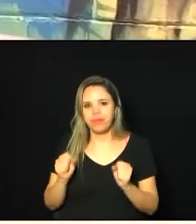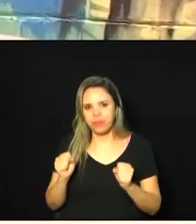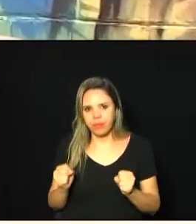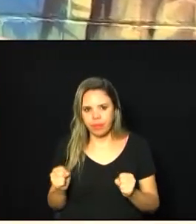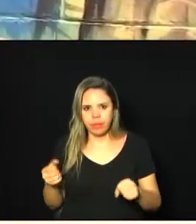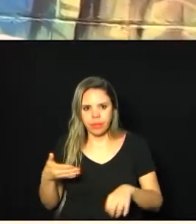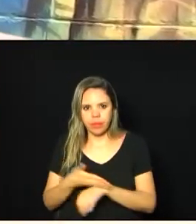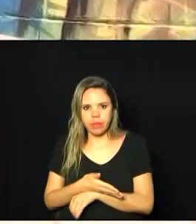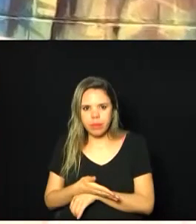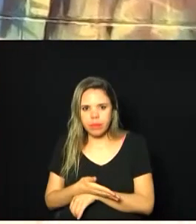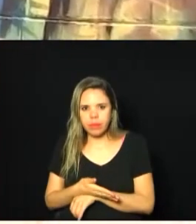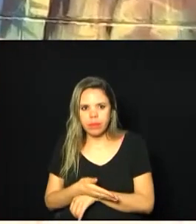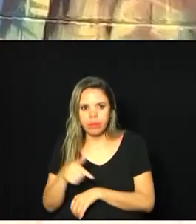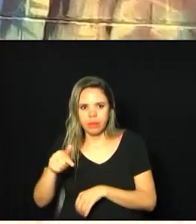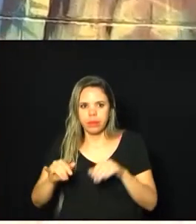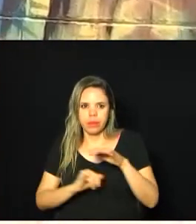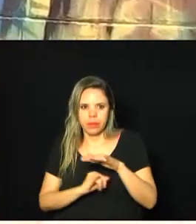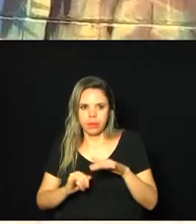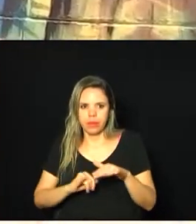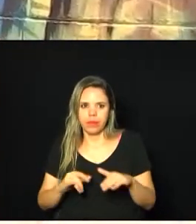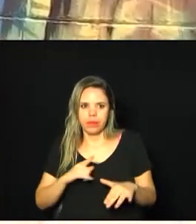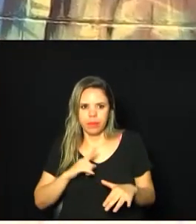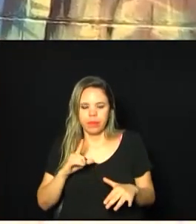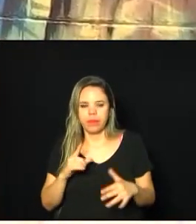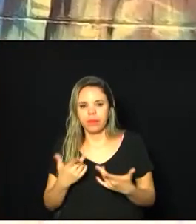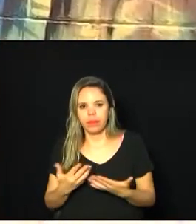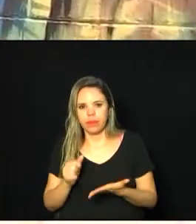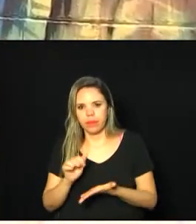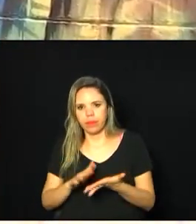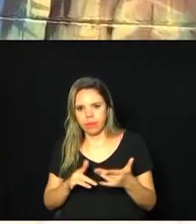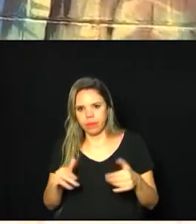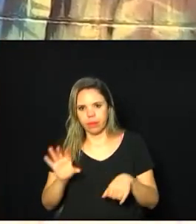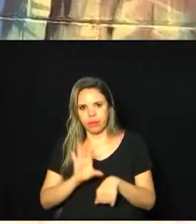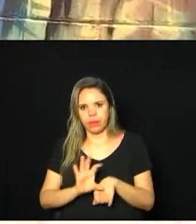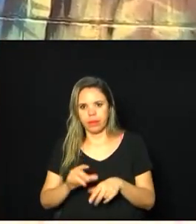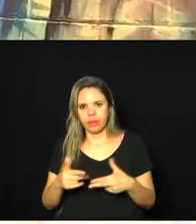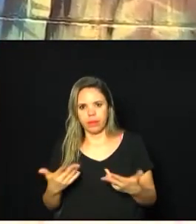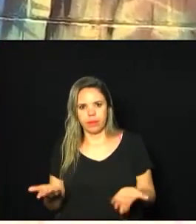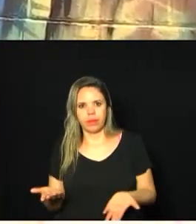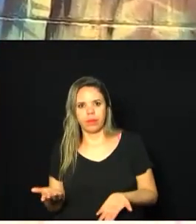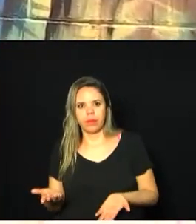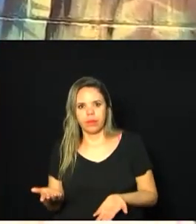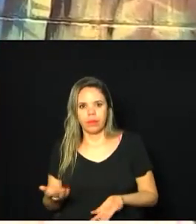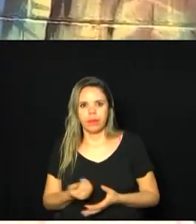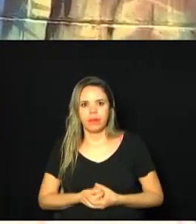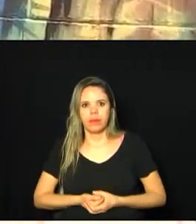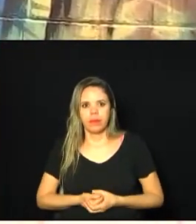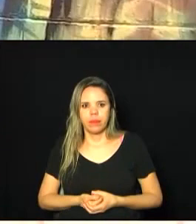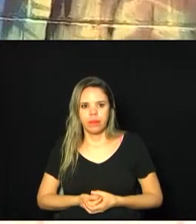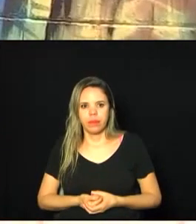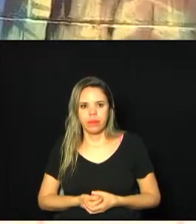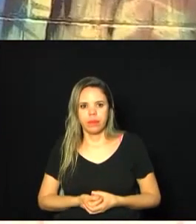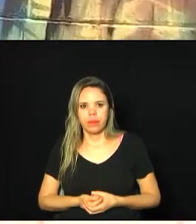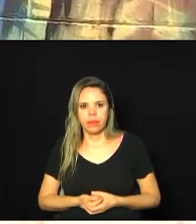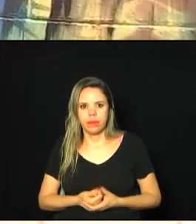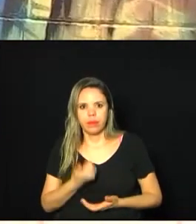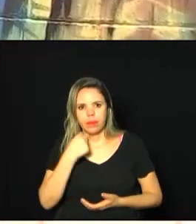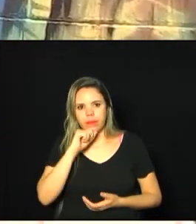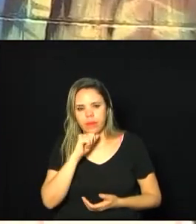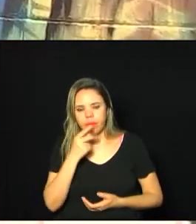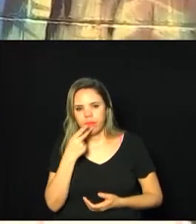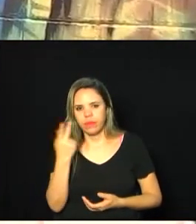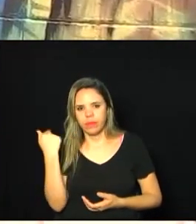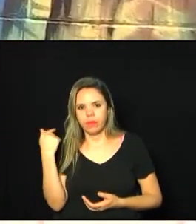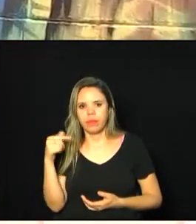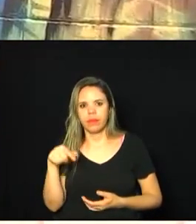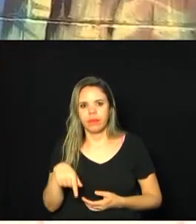Pode vir aqui para a Casa do Pavão, nós temos bastante atividades, né? E como a minha mãe Nilza